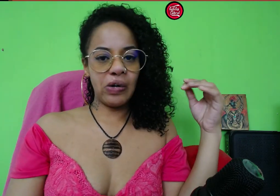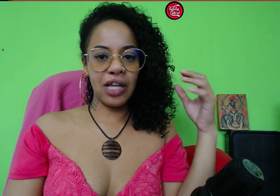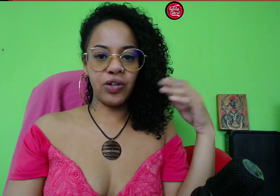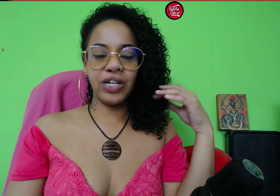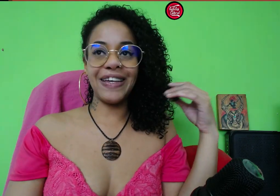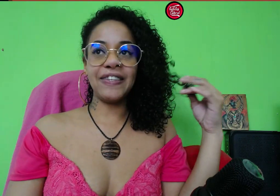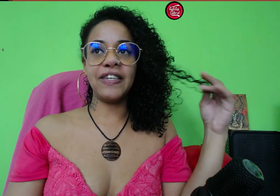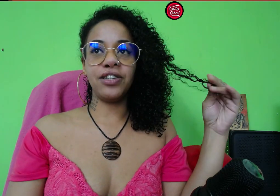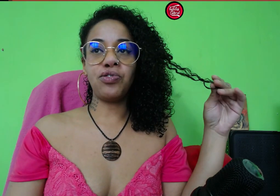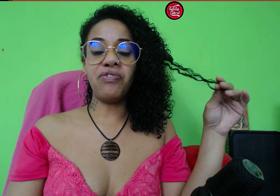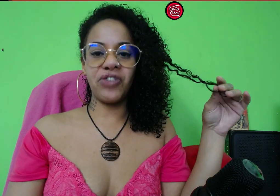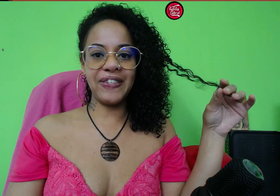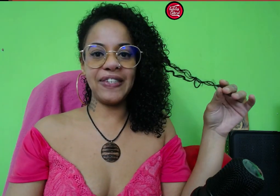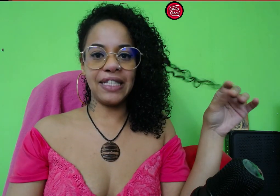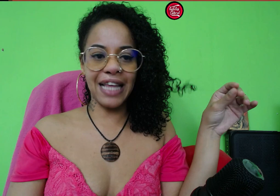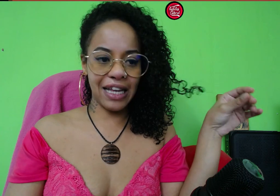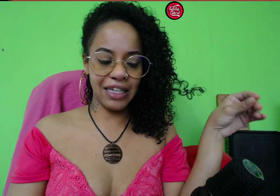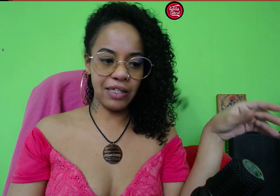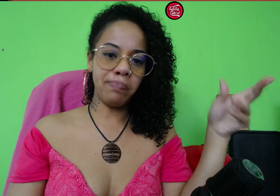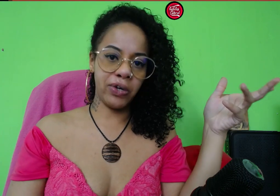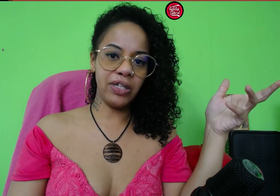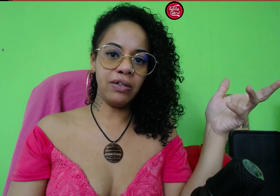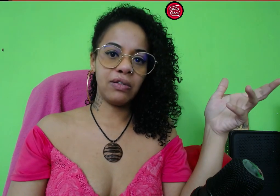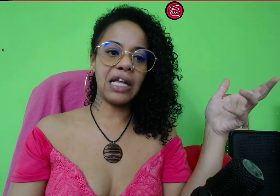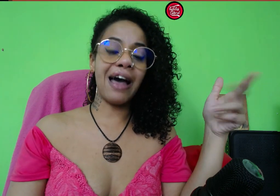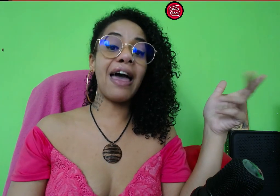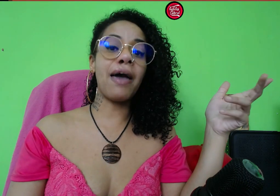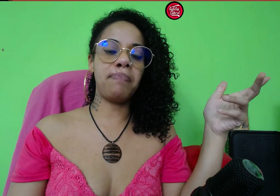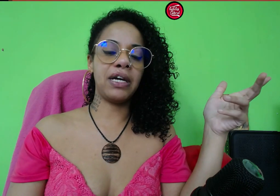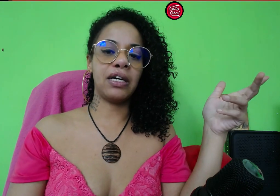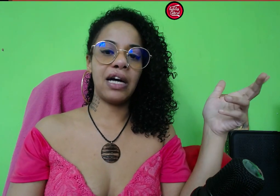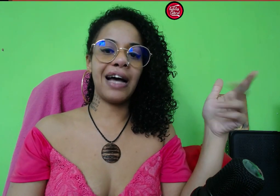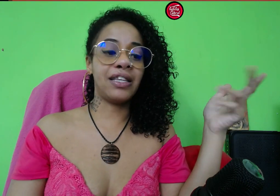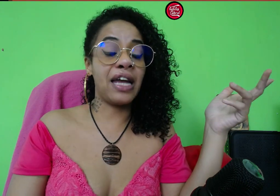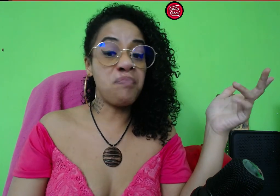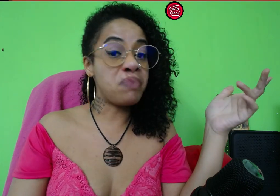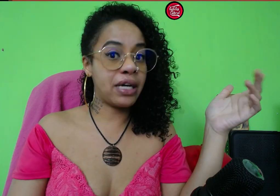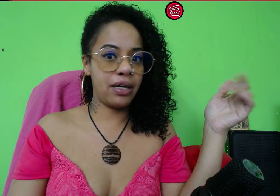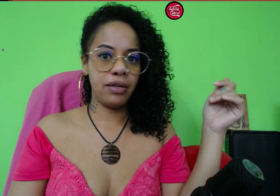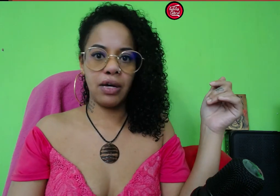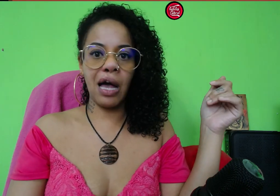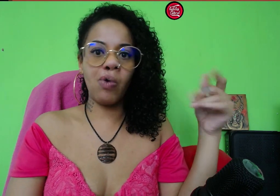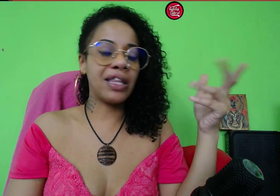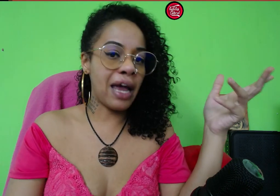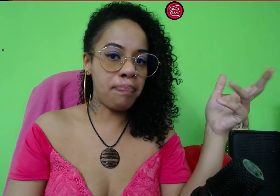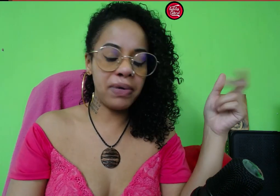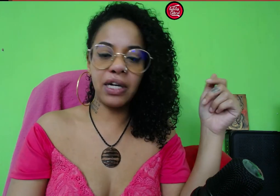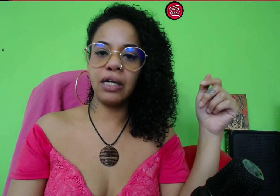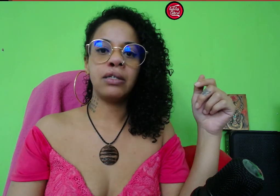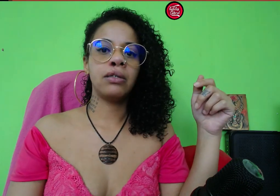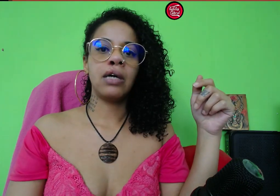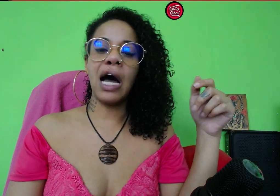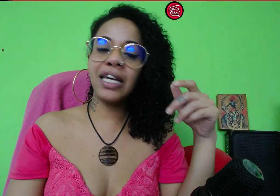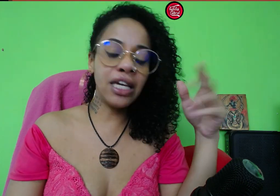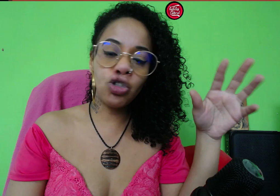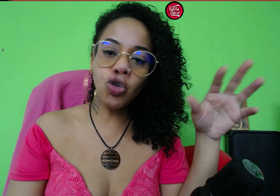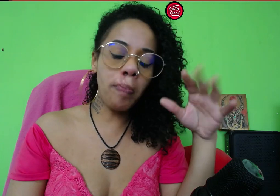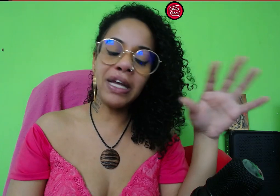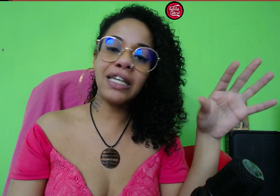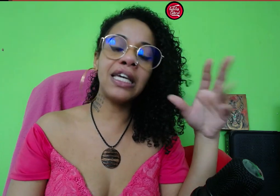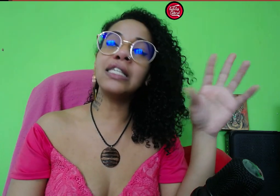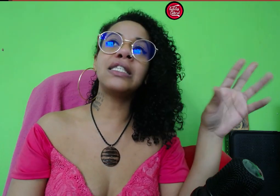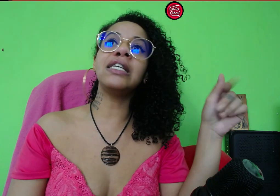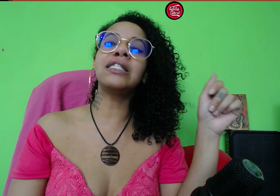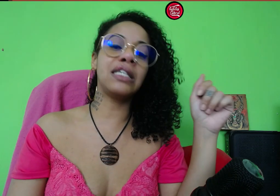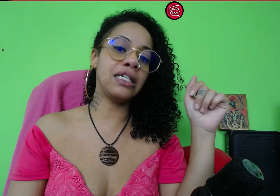aí o artigo 14 é assim tu foi citada você pode dar réplica a réplica a quadréplica aqui